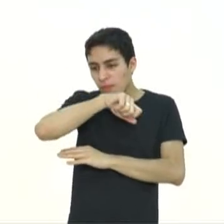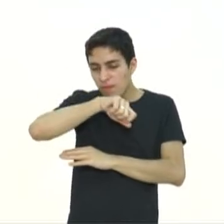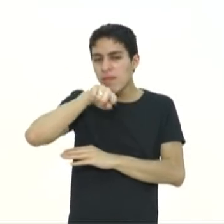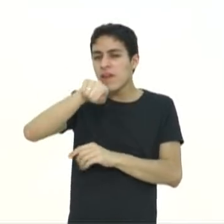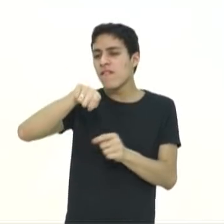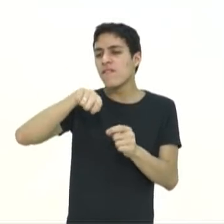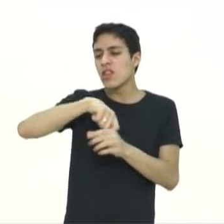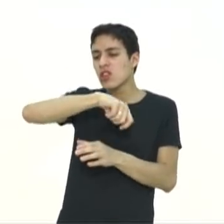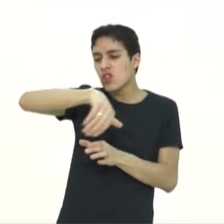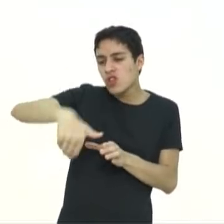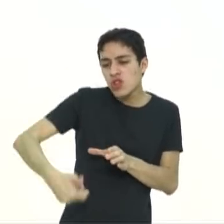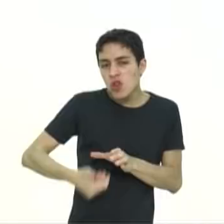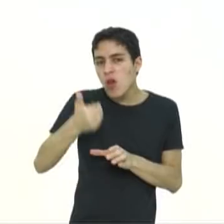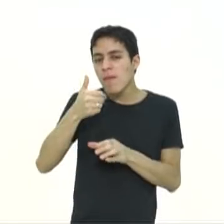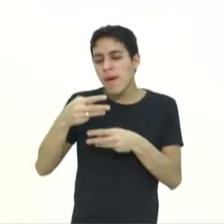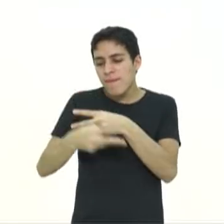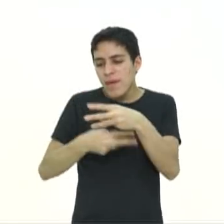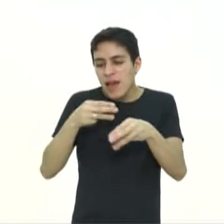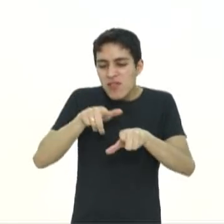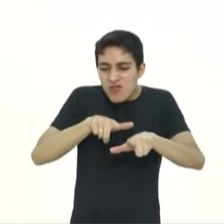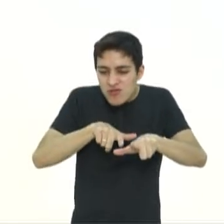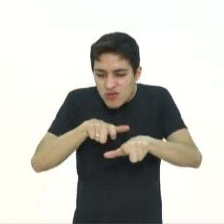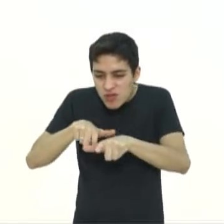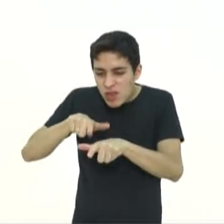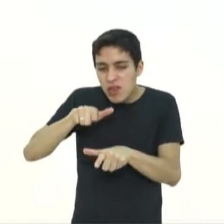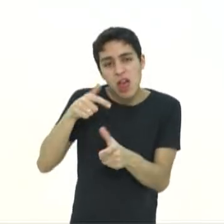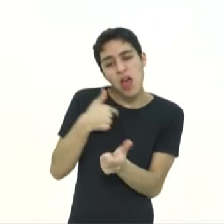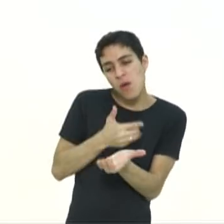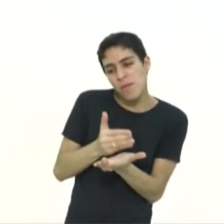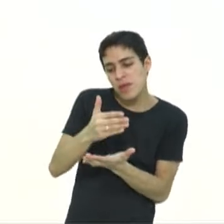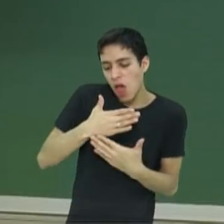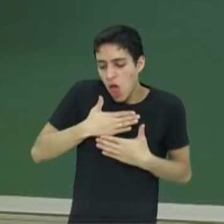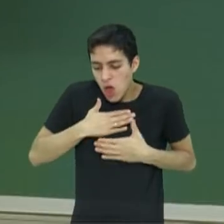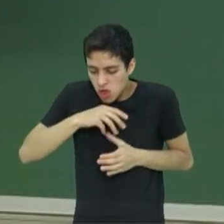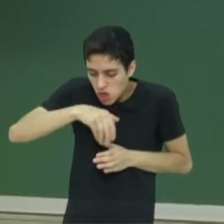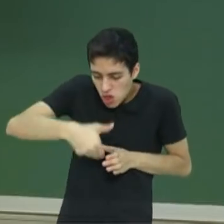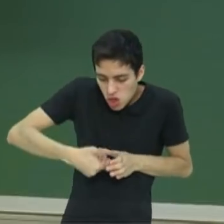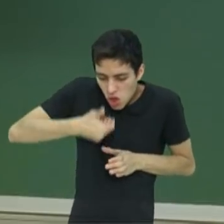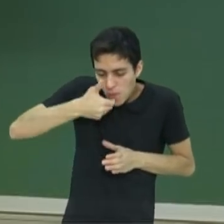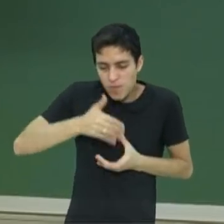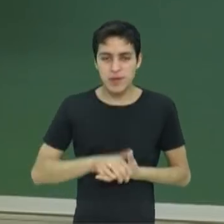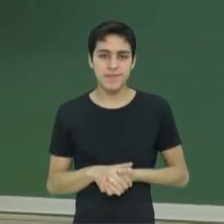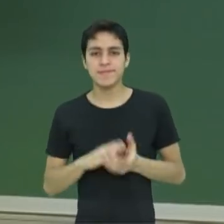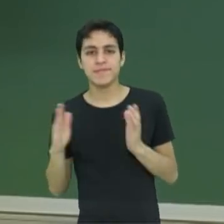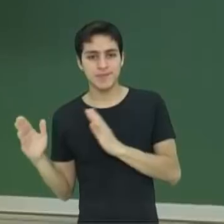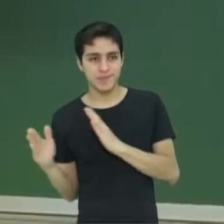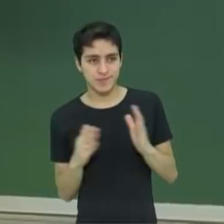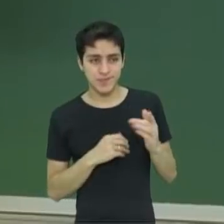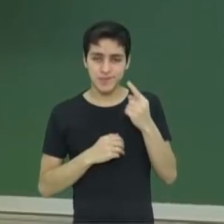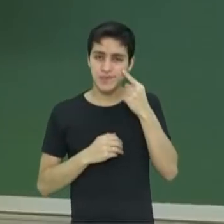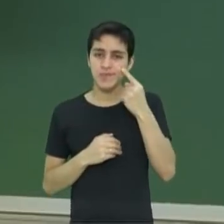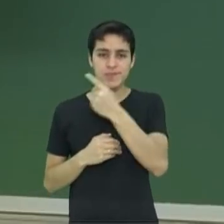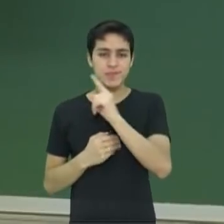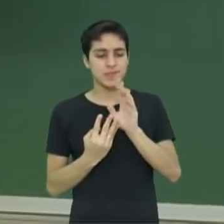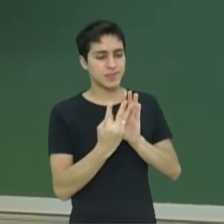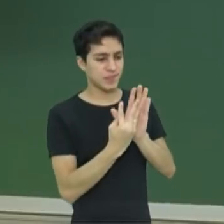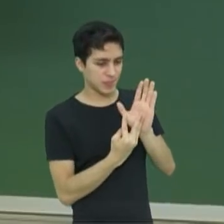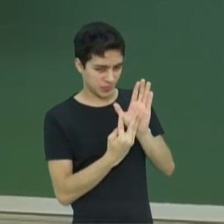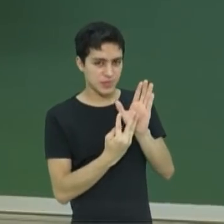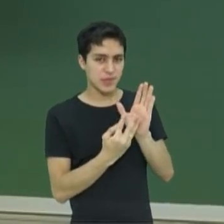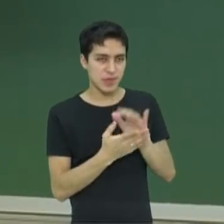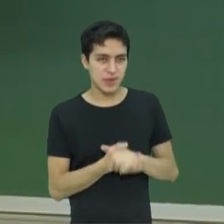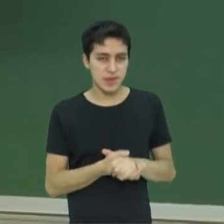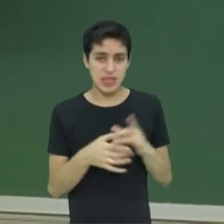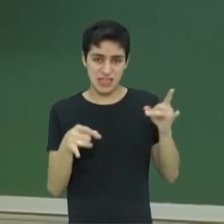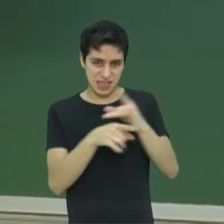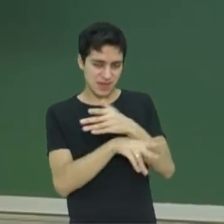letrinhas. Passei a gostar de sopa. Encerramos aí a leitura de um trecho, como já foi mencionado nos